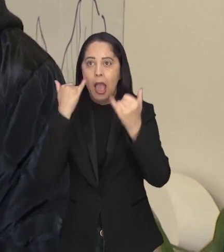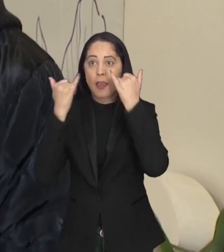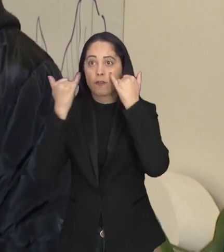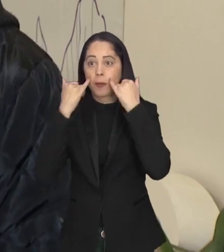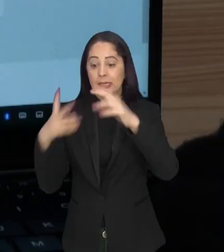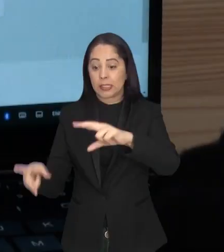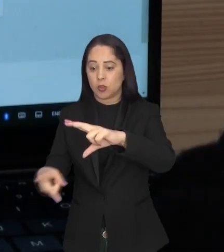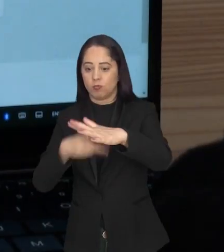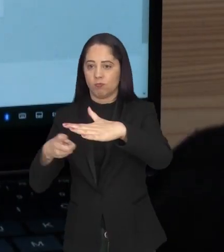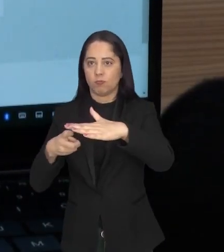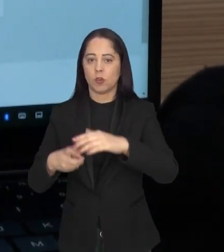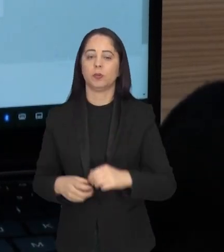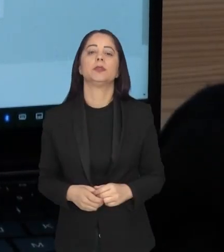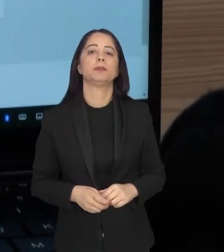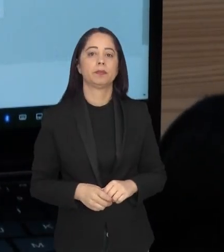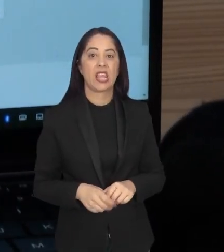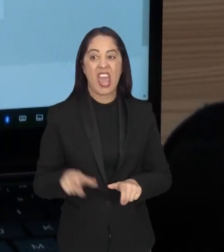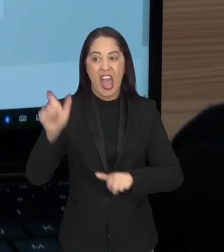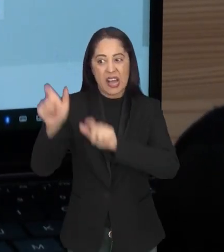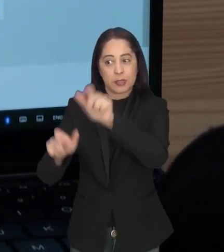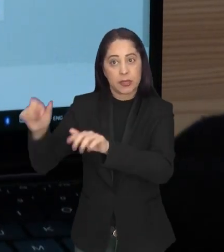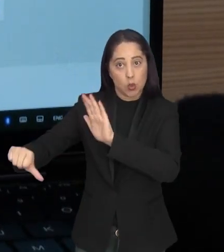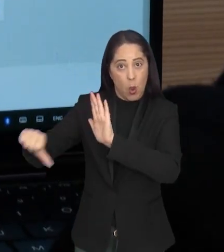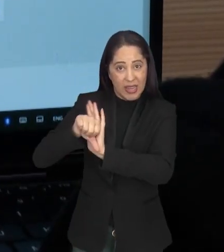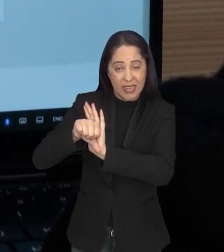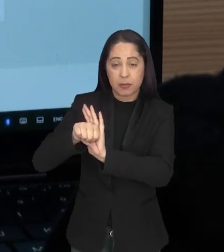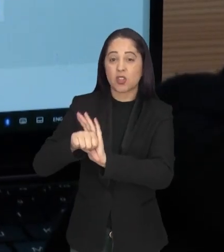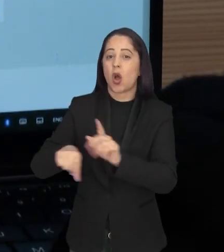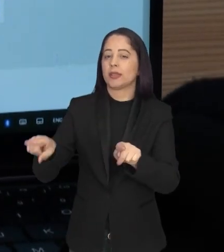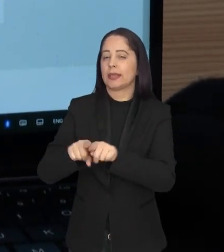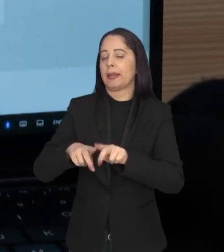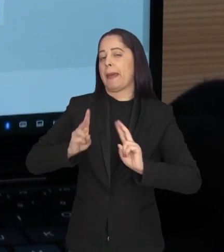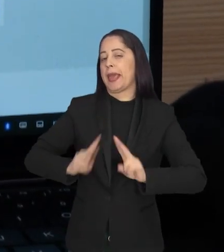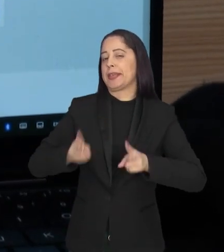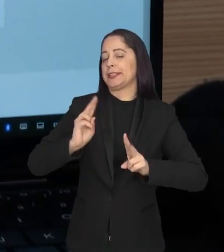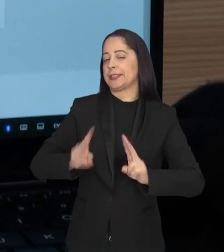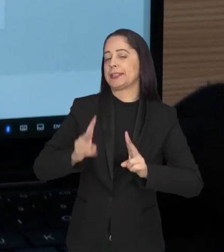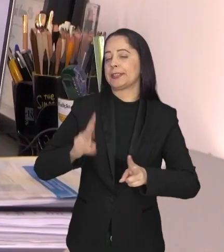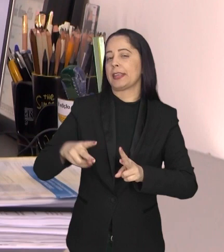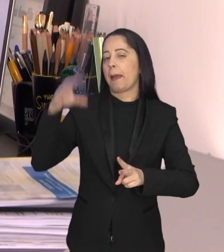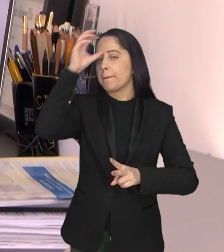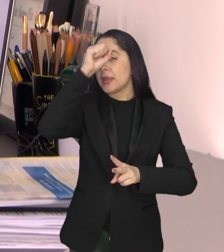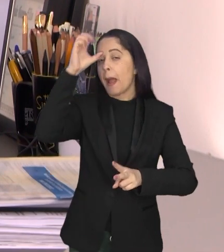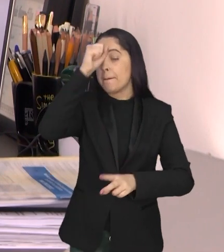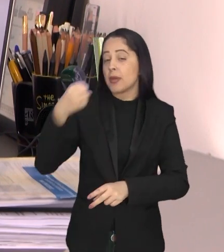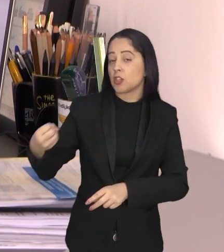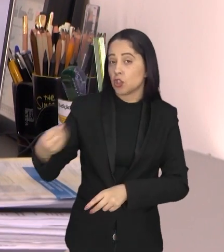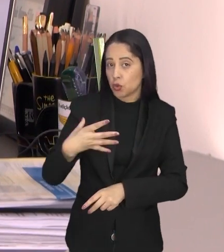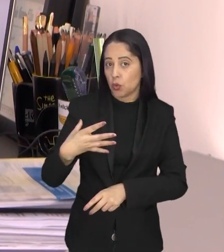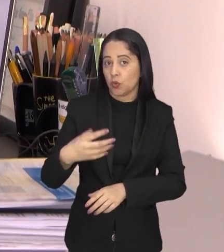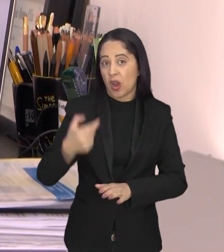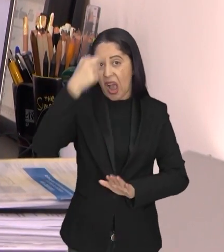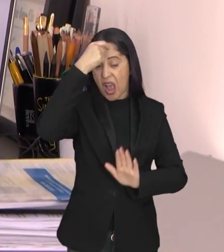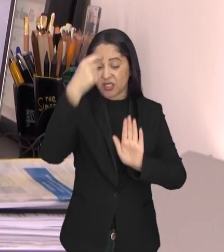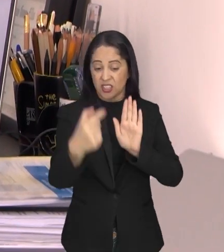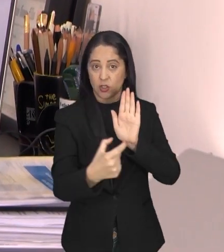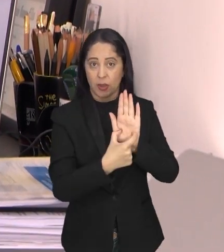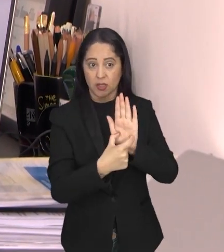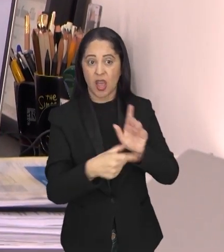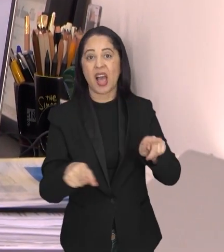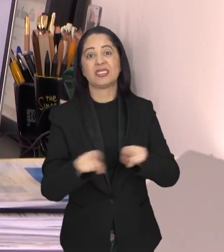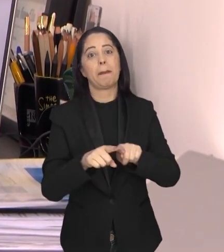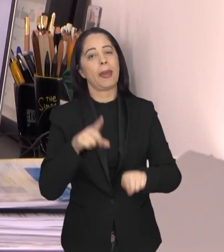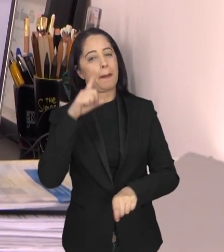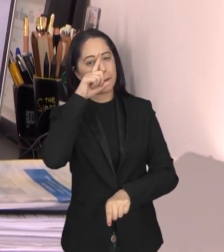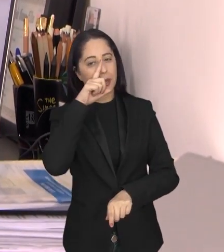dados e à sua senha. E os criminosos também têm se atualizado com as novidades da tecnologia. A chegada da inteligência artificial